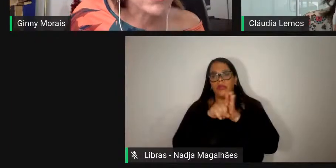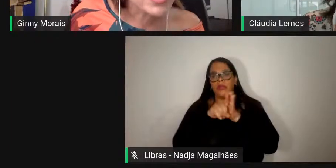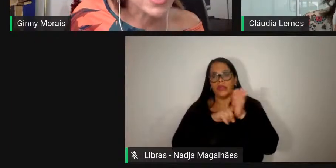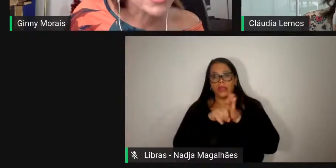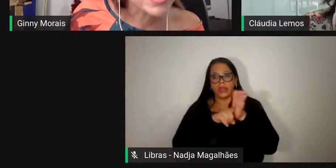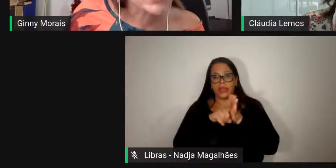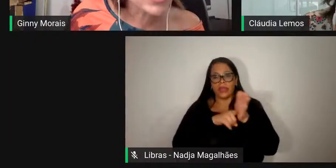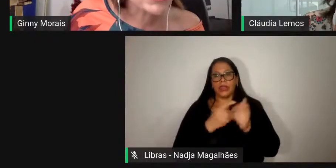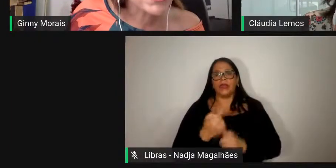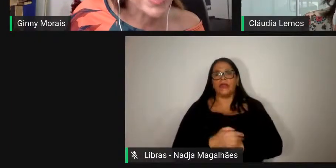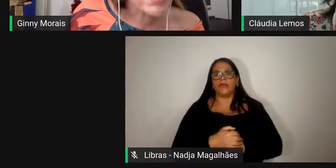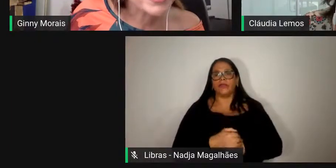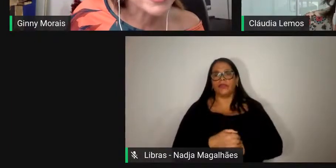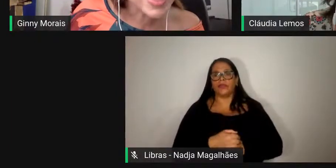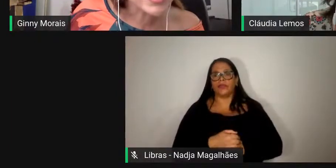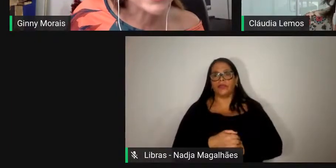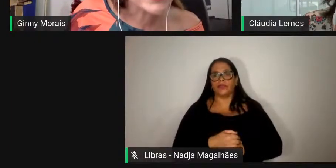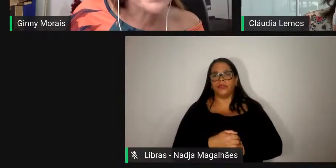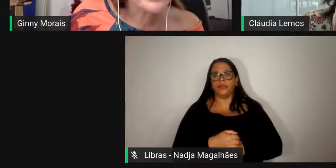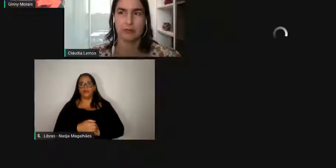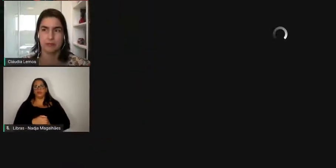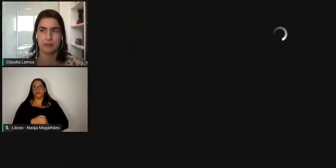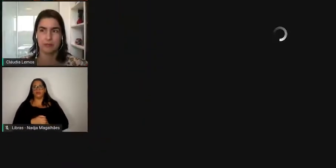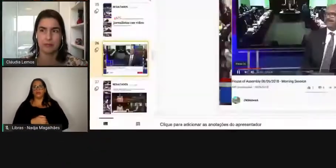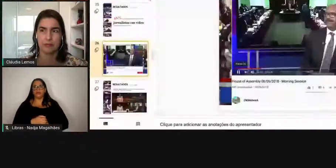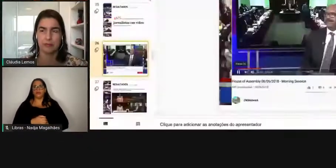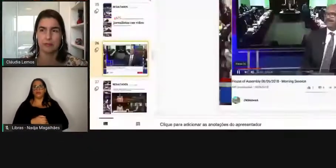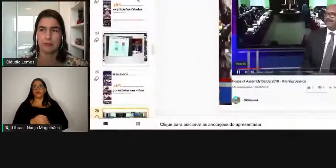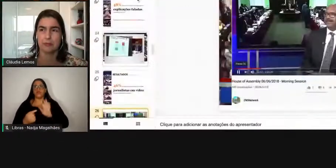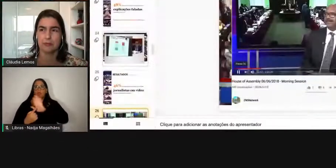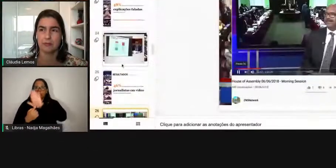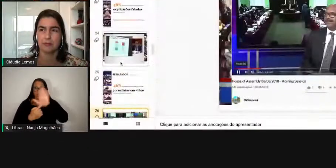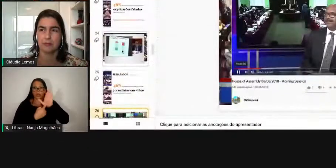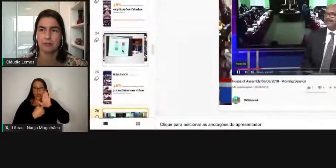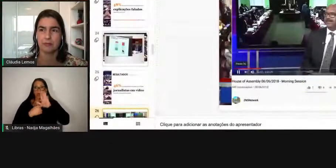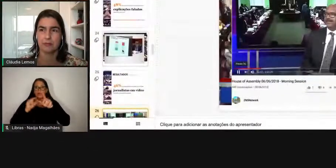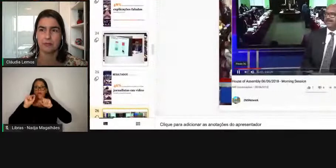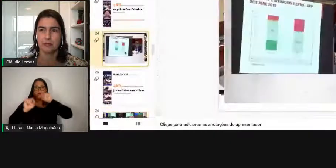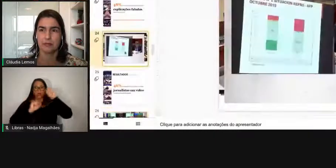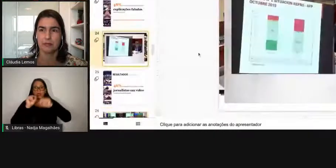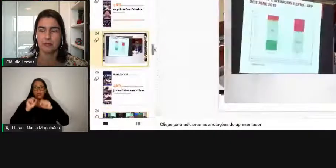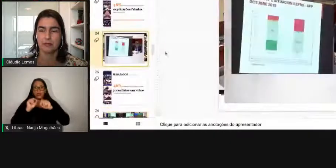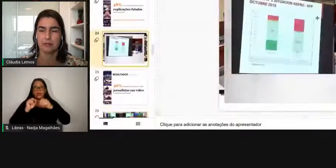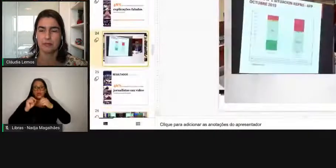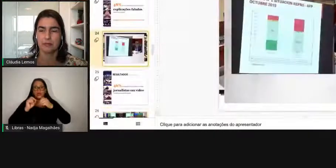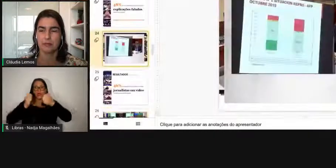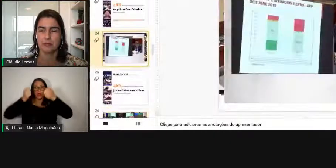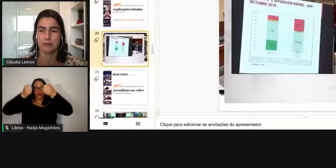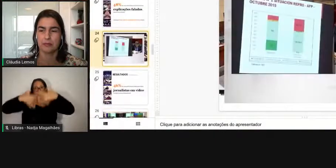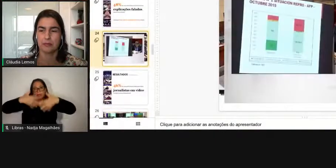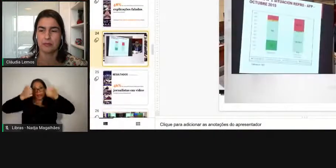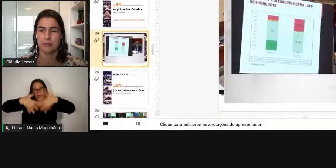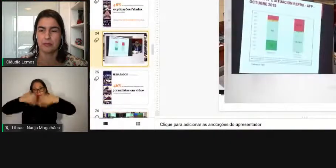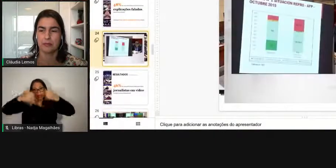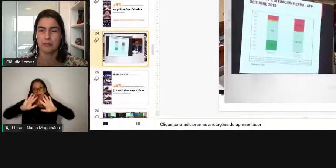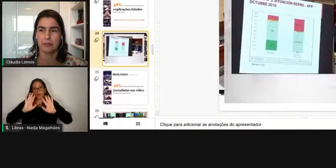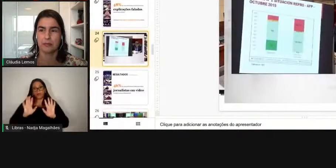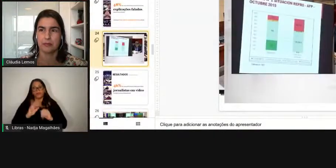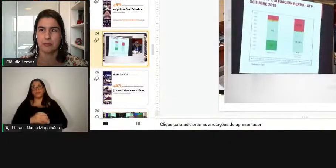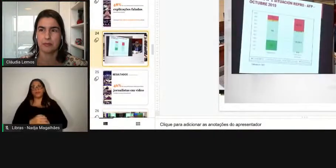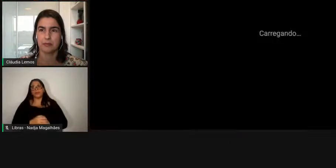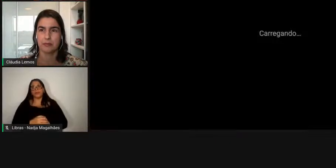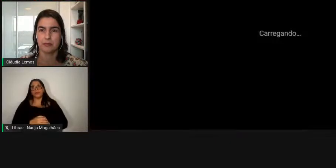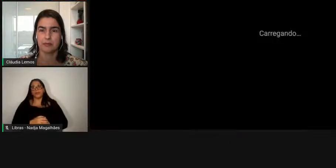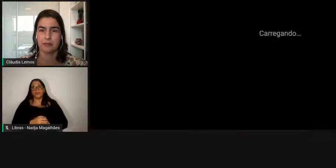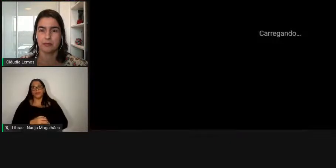eu mostrar para vocês, eu peguei umas telas dessas informações orais aqui.